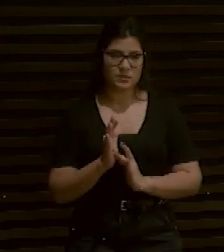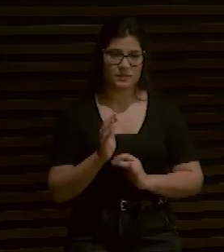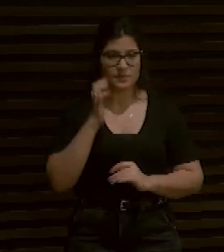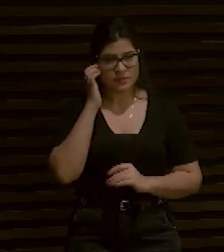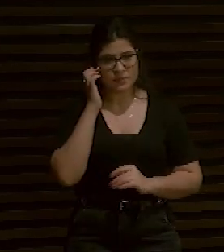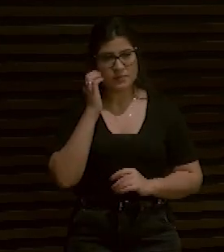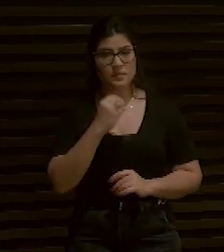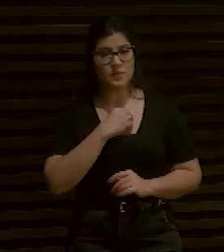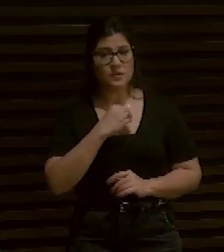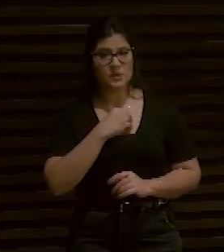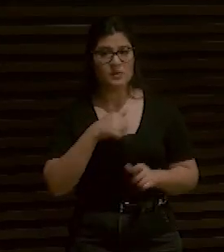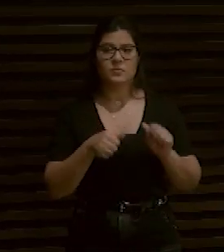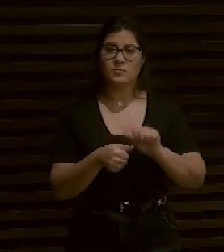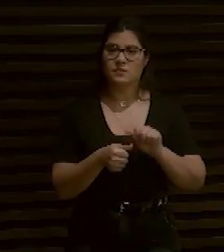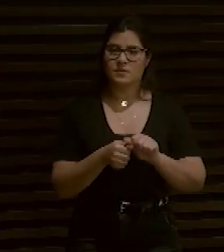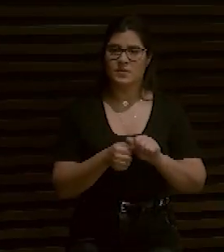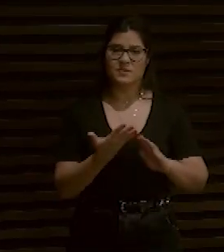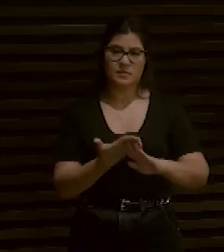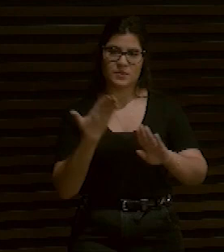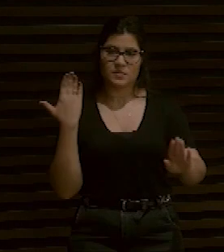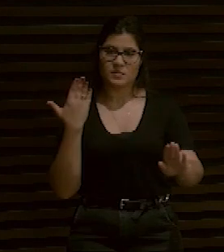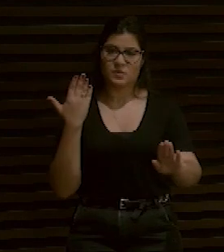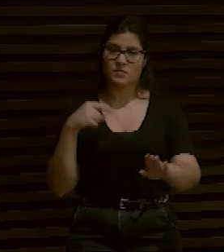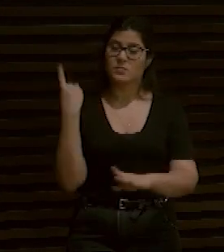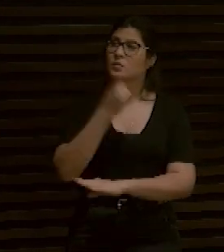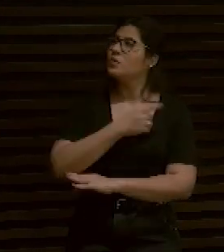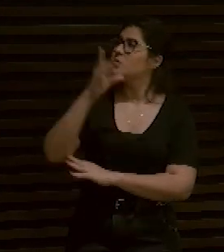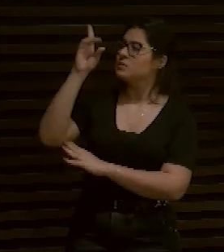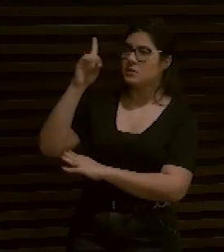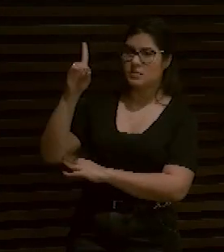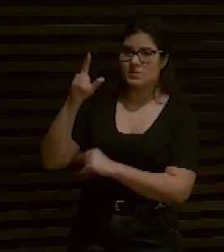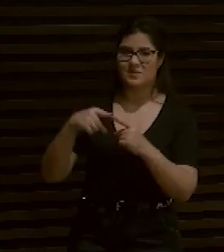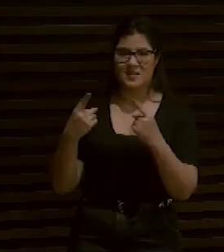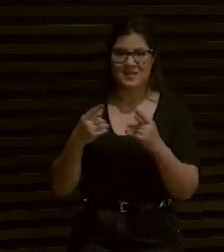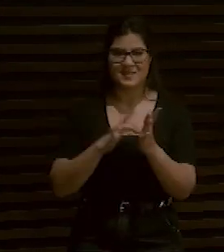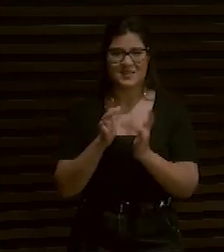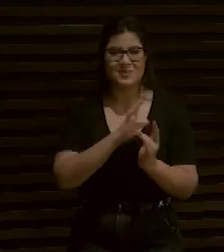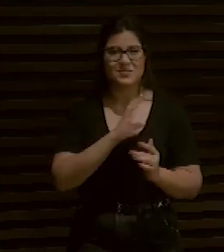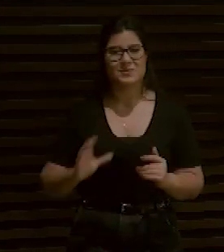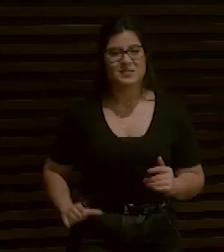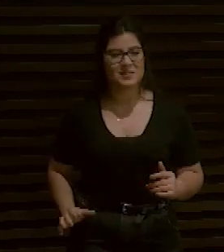O pecado fez separação entre nós e Deus, mas Jesus Cristo foi a ponte.